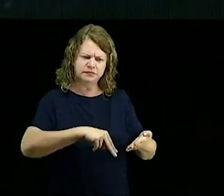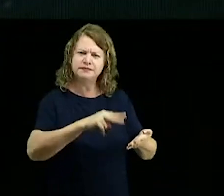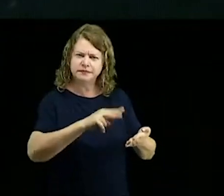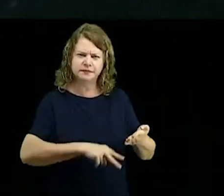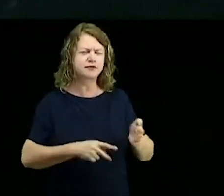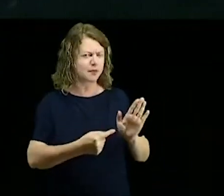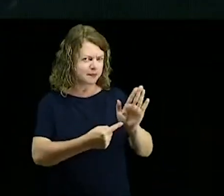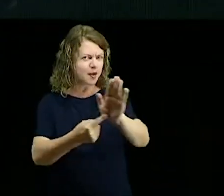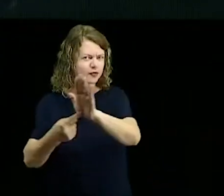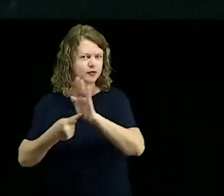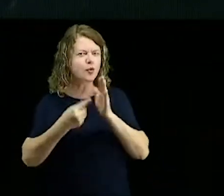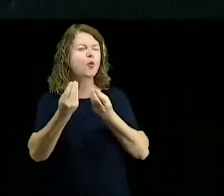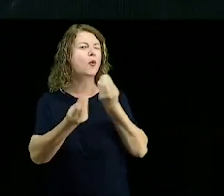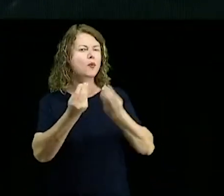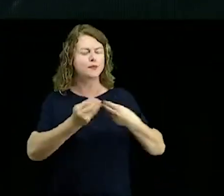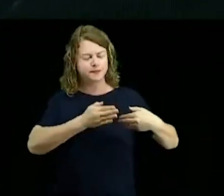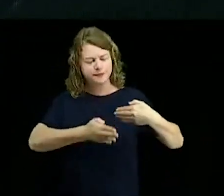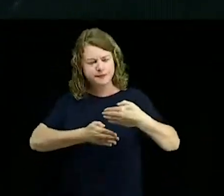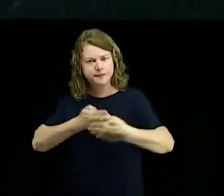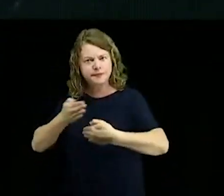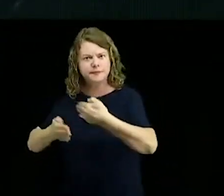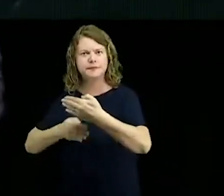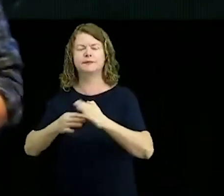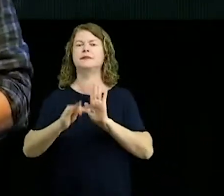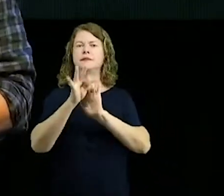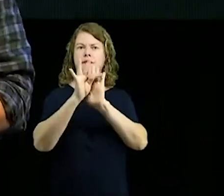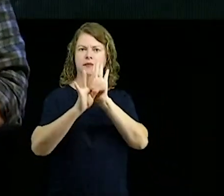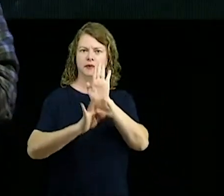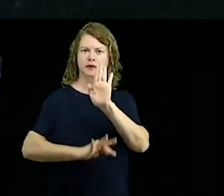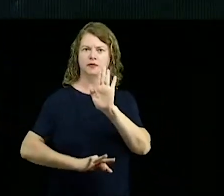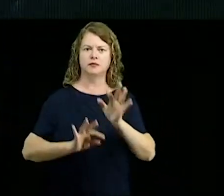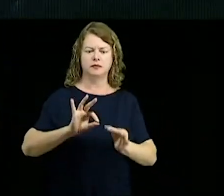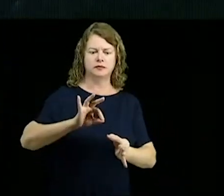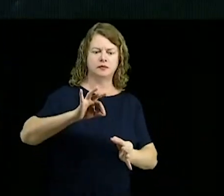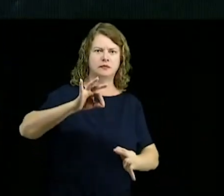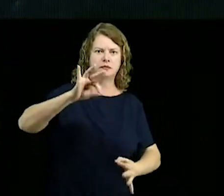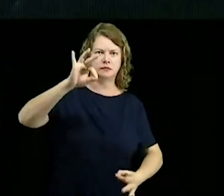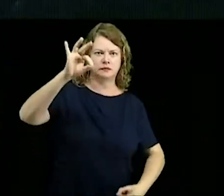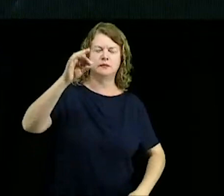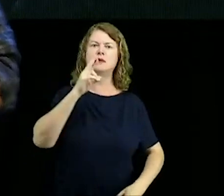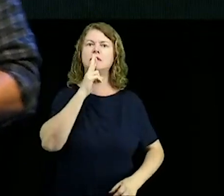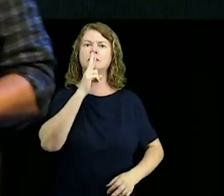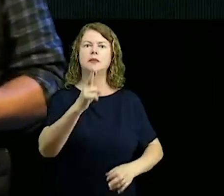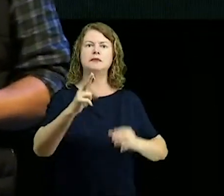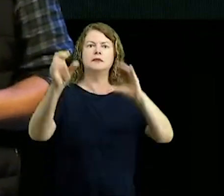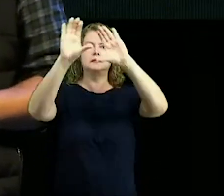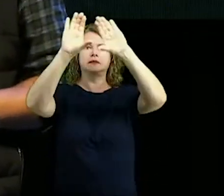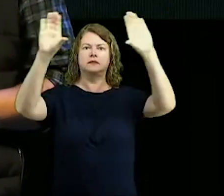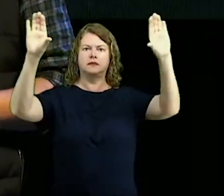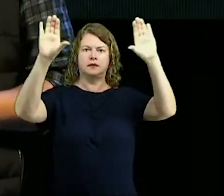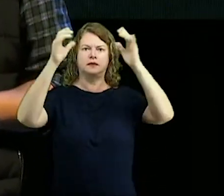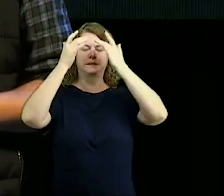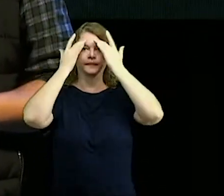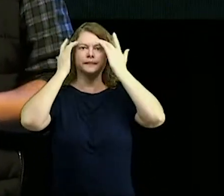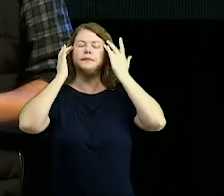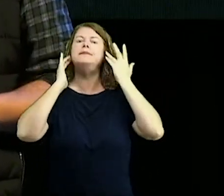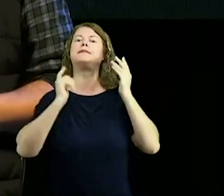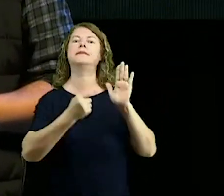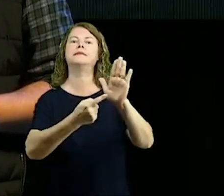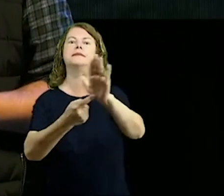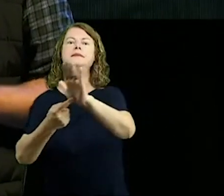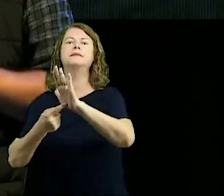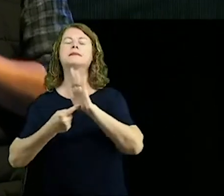isso funciona, é um texto um pouco mais longo, Respostas do Céu, mas que retrata